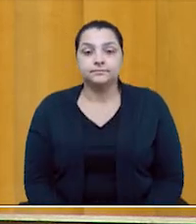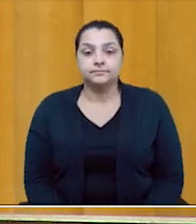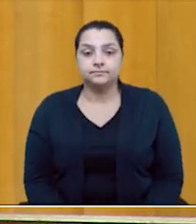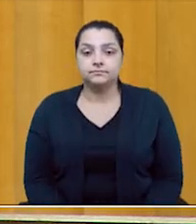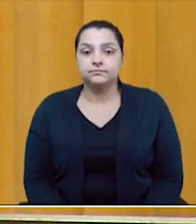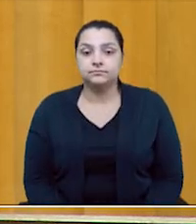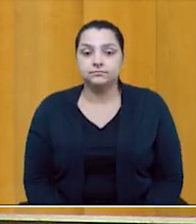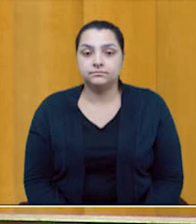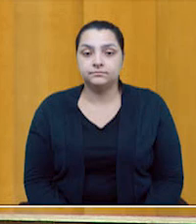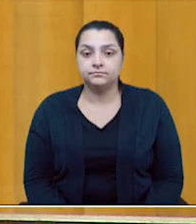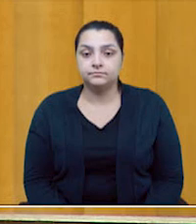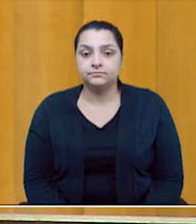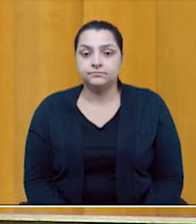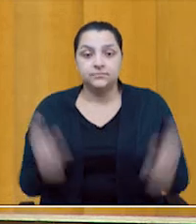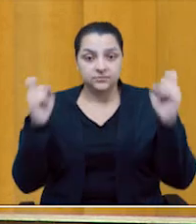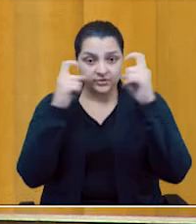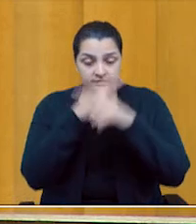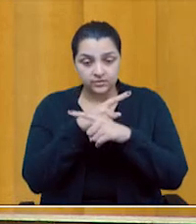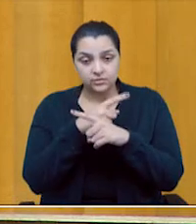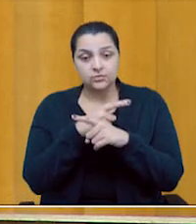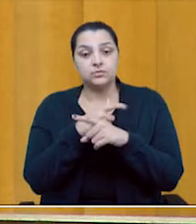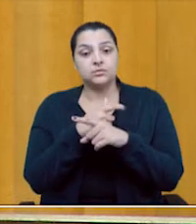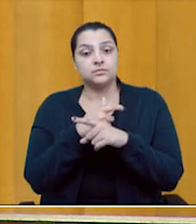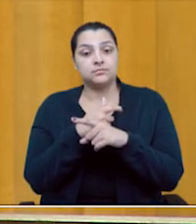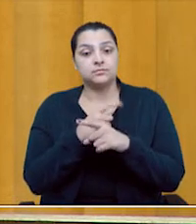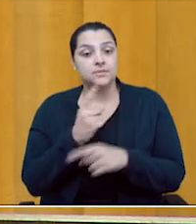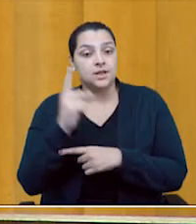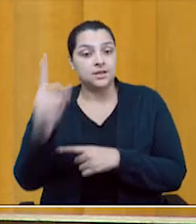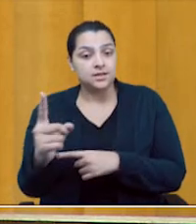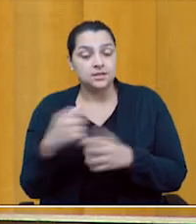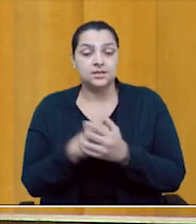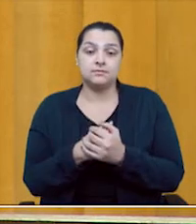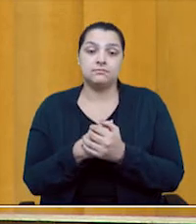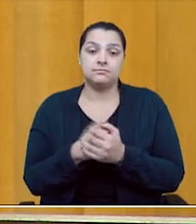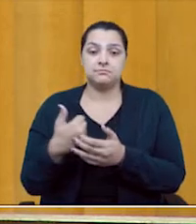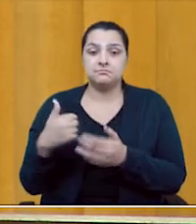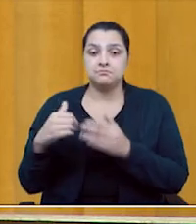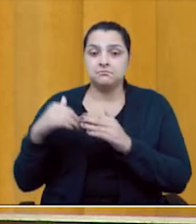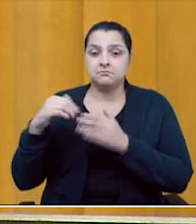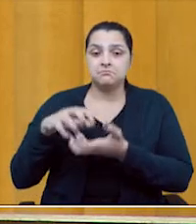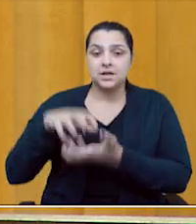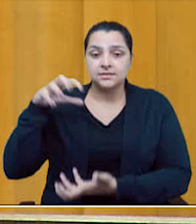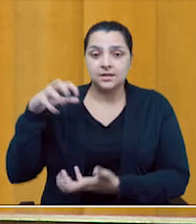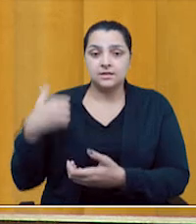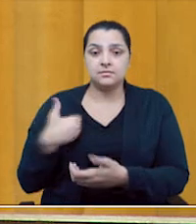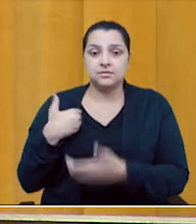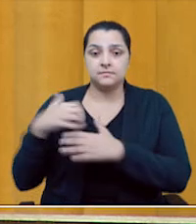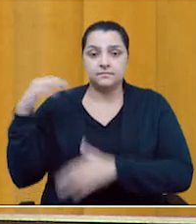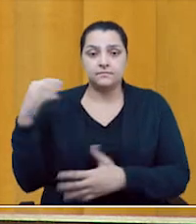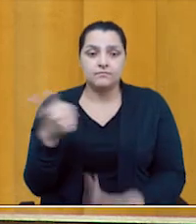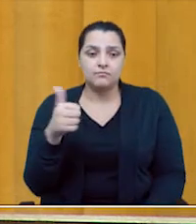Dificultam a ida para a inatividade. Com mais tempo ou mais idade, eu, pelas minhas contas, ganhei pelo menos 11 anos ou 10